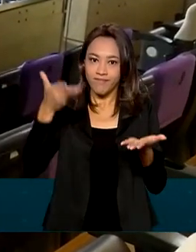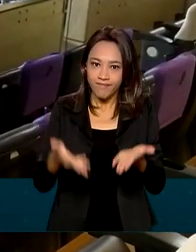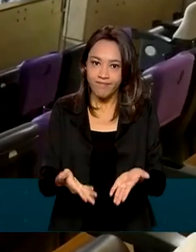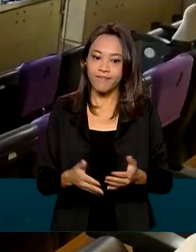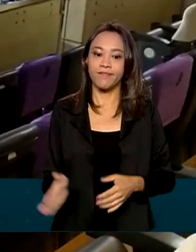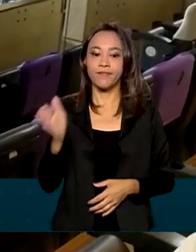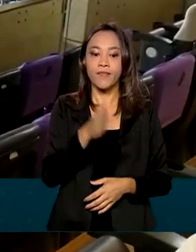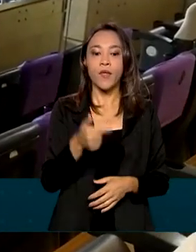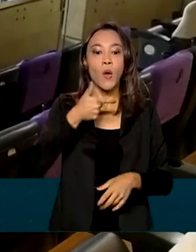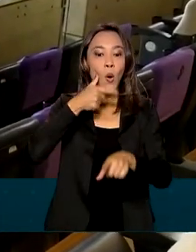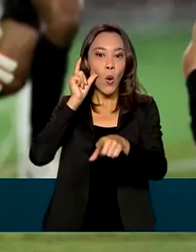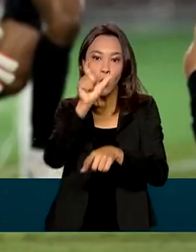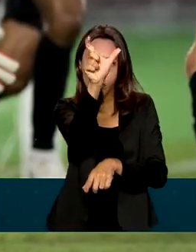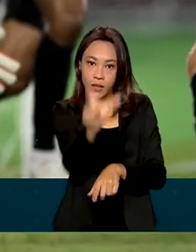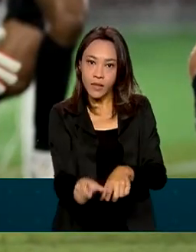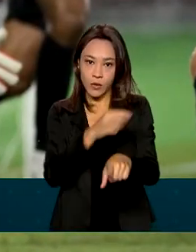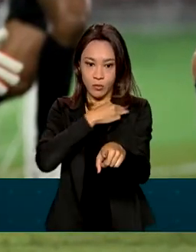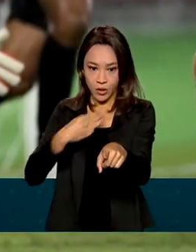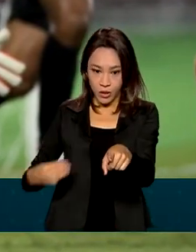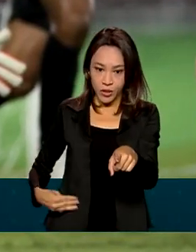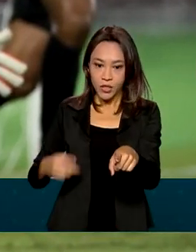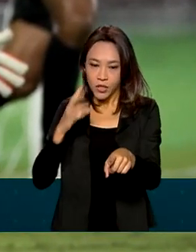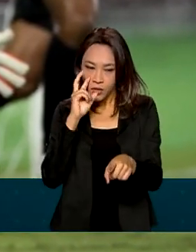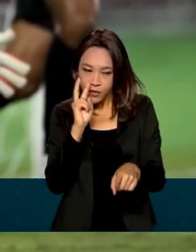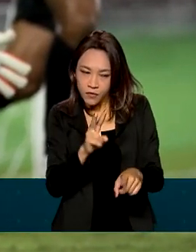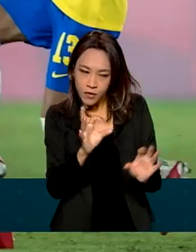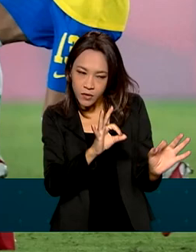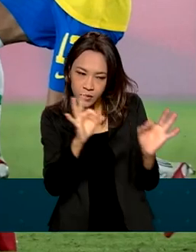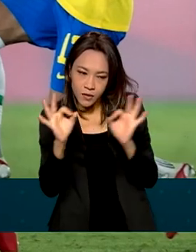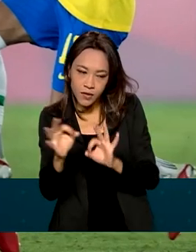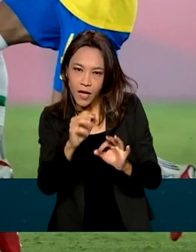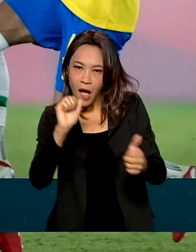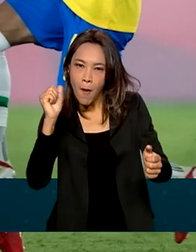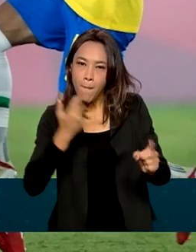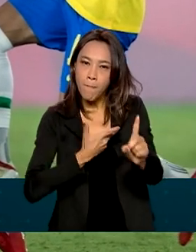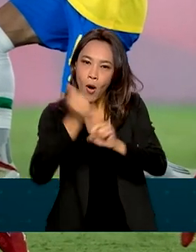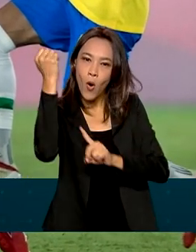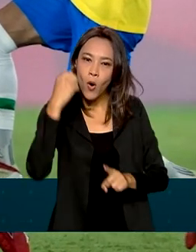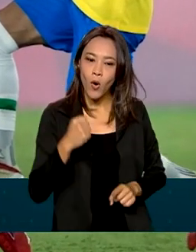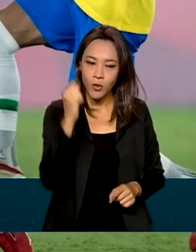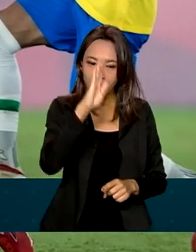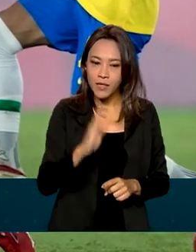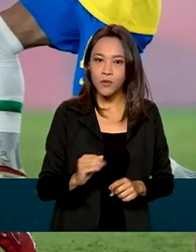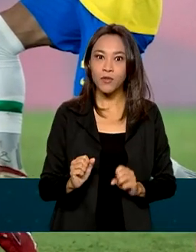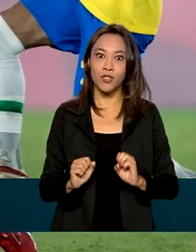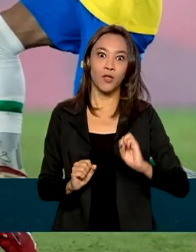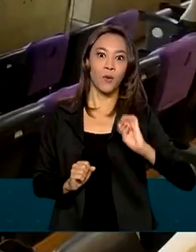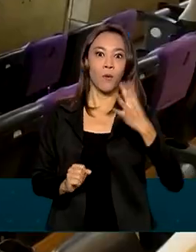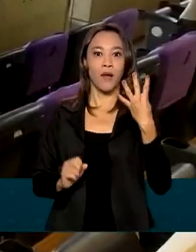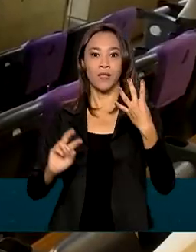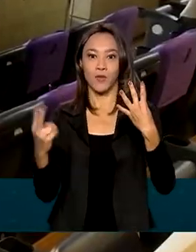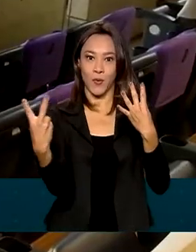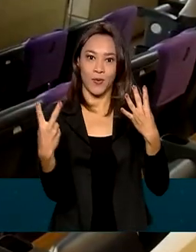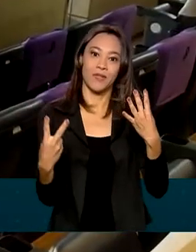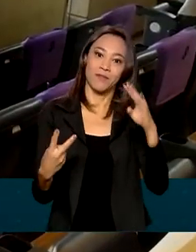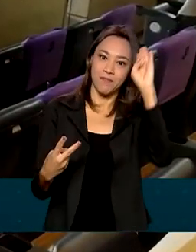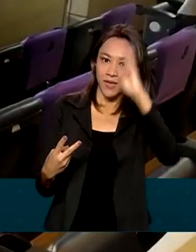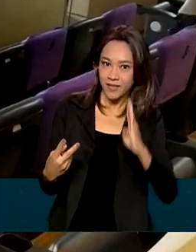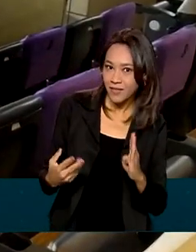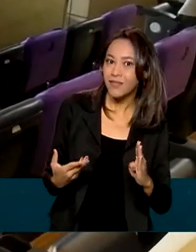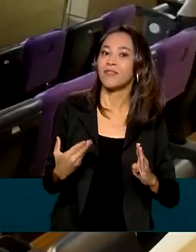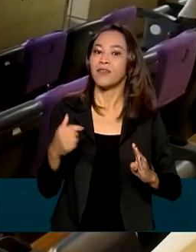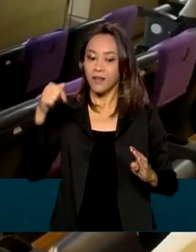da Cidadania, João Roma, acompanhou a vitória do Brasil sobre a Alemanha por 4-2 no futebol masculino. E nesta